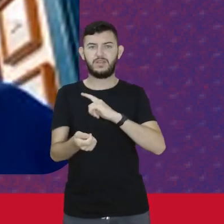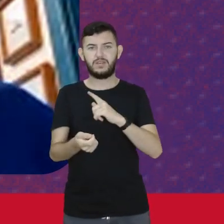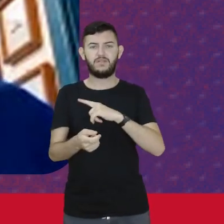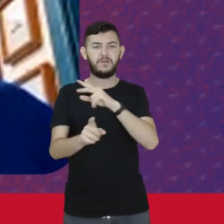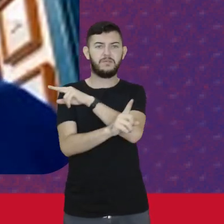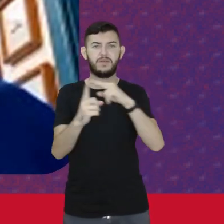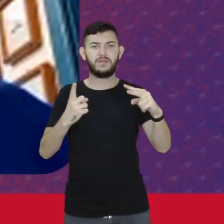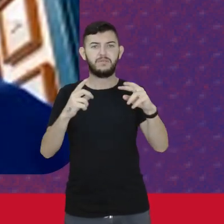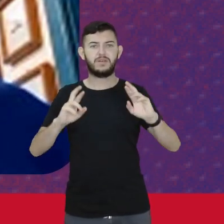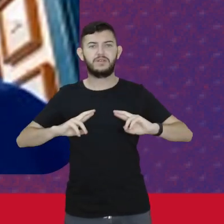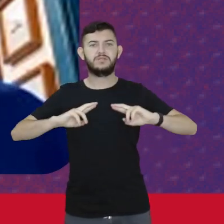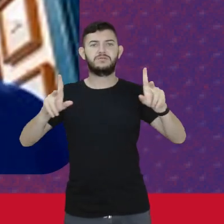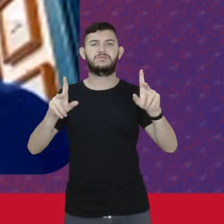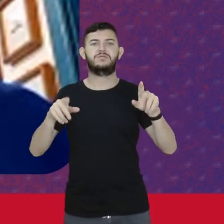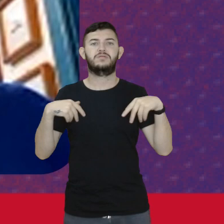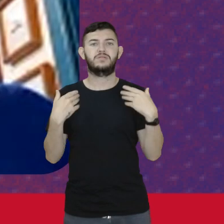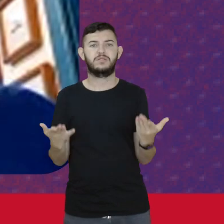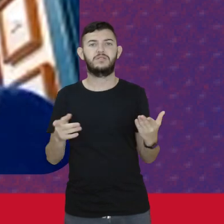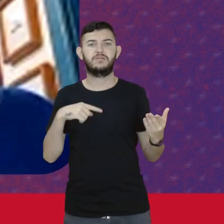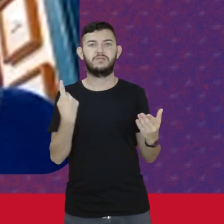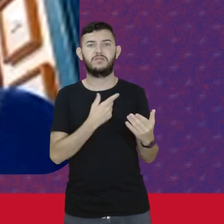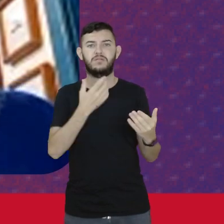muito grande. E aí nós vamos ver